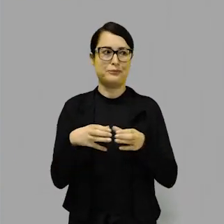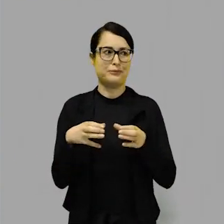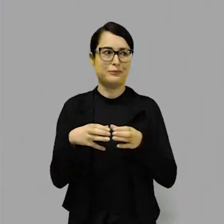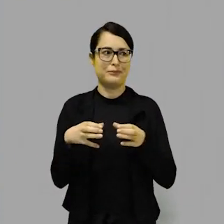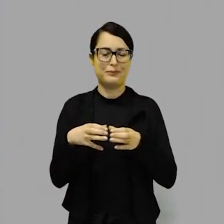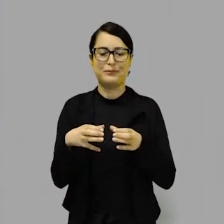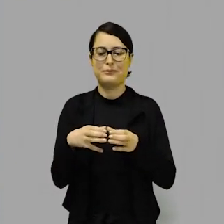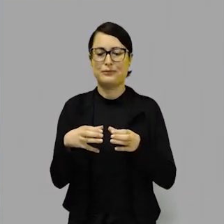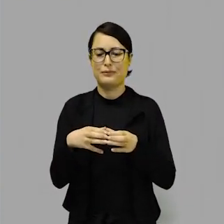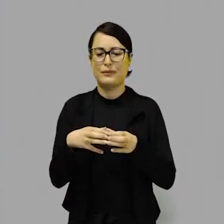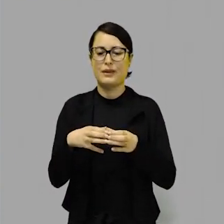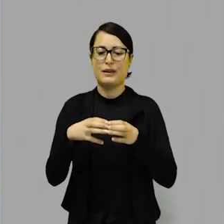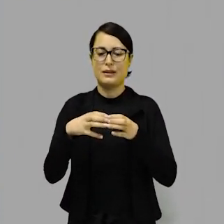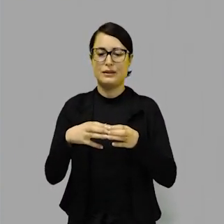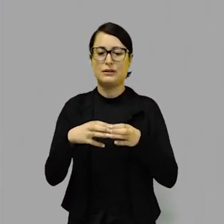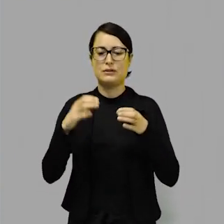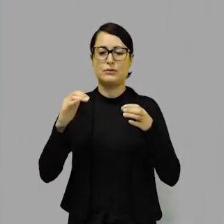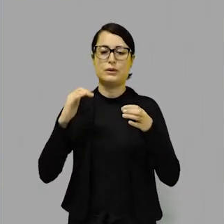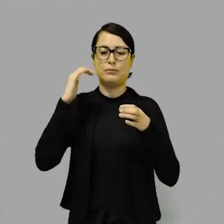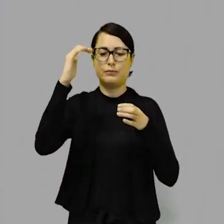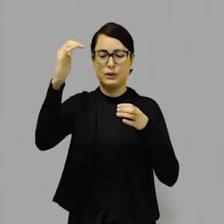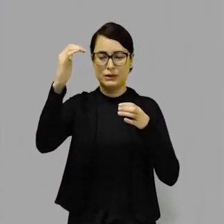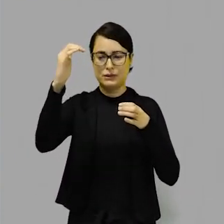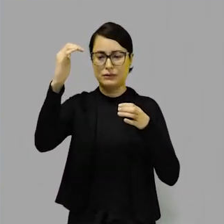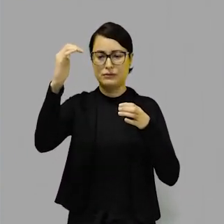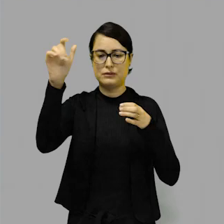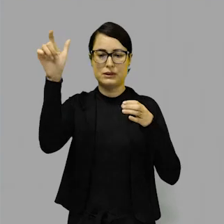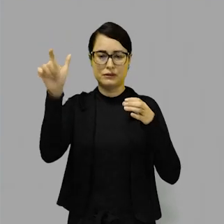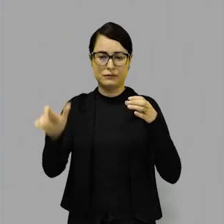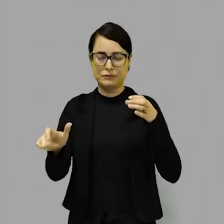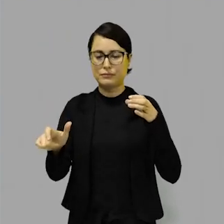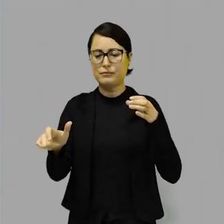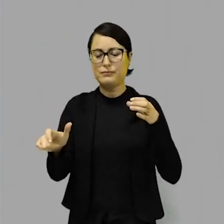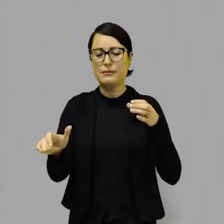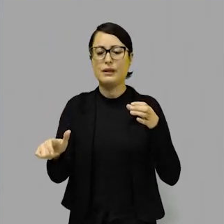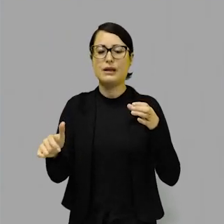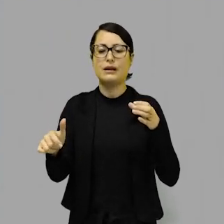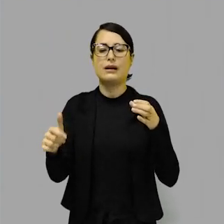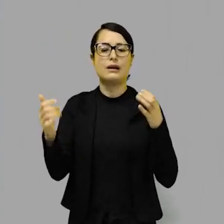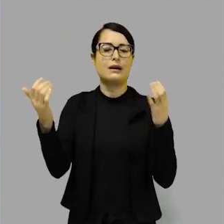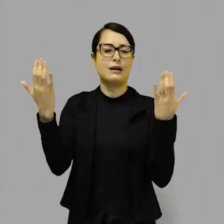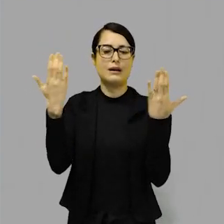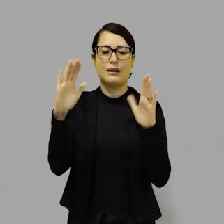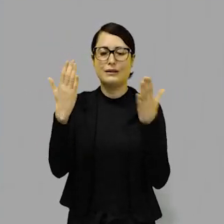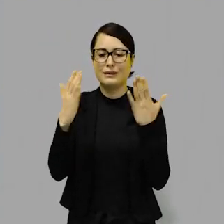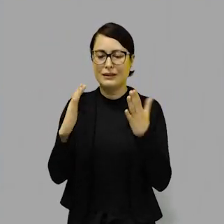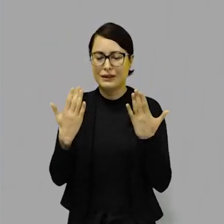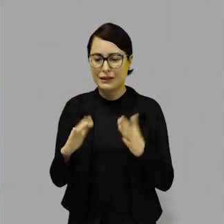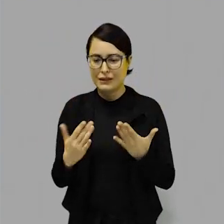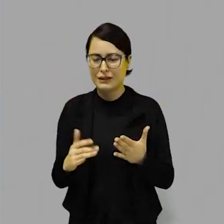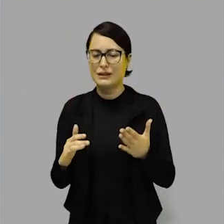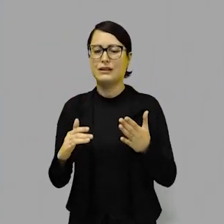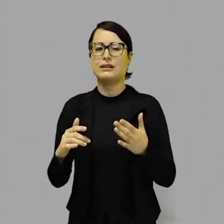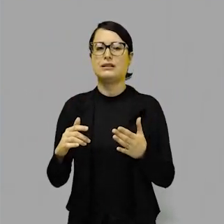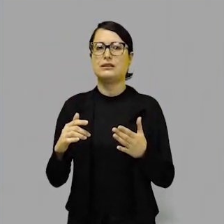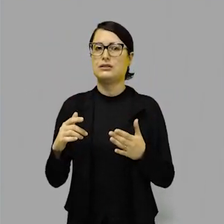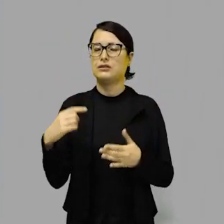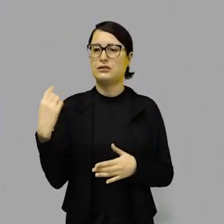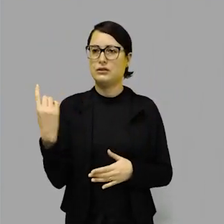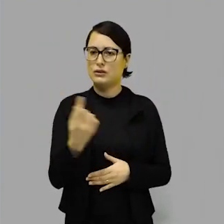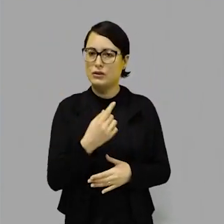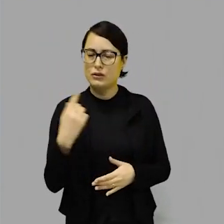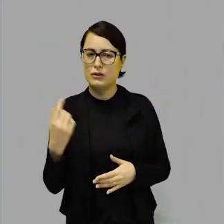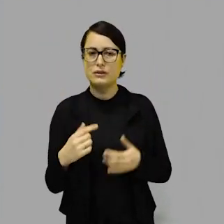se sobrepõe ao indivíduo, que é um tipo de análise muito parecida com aquela que os nossos pais às vezes fazem das